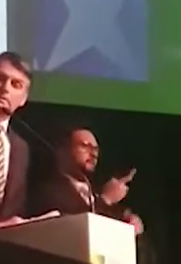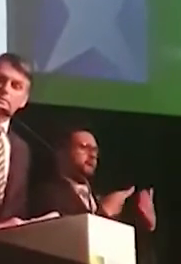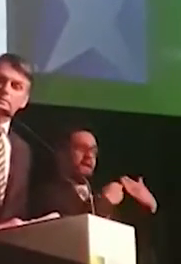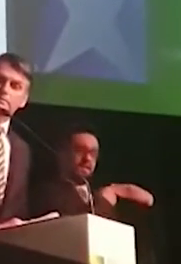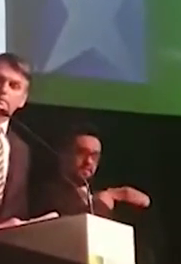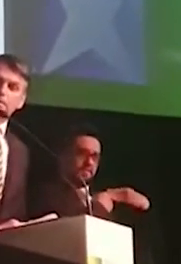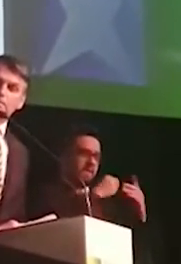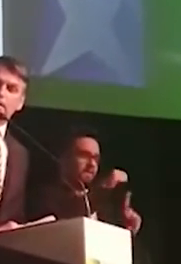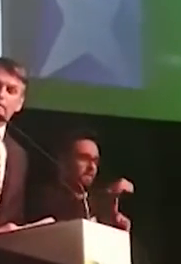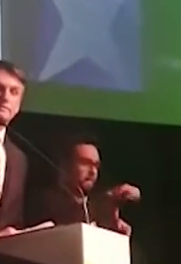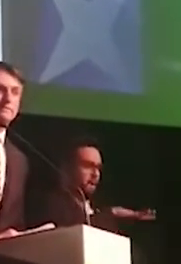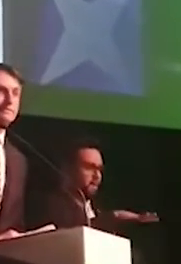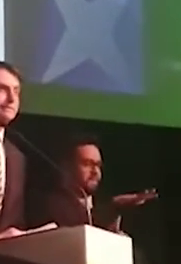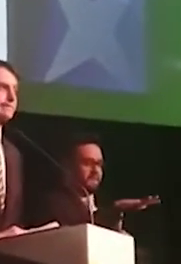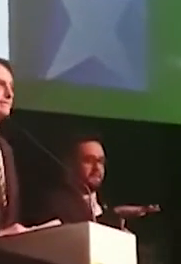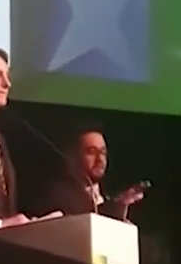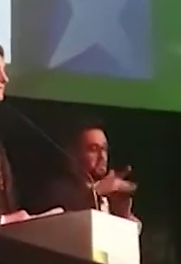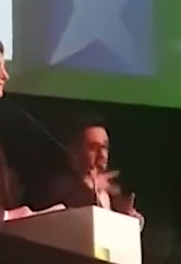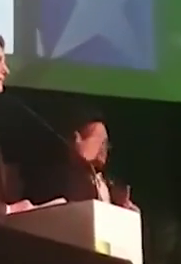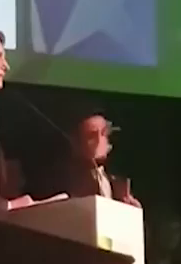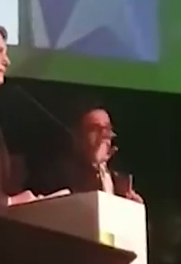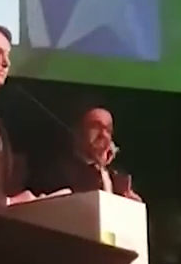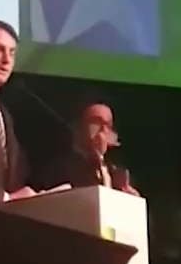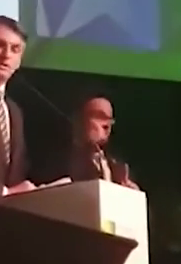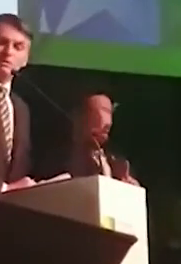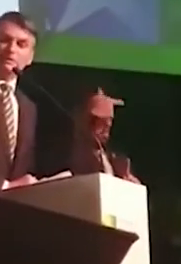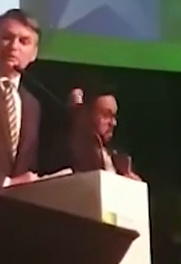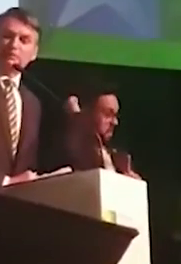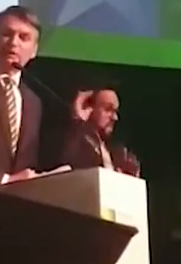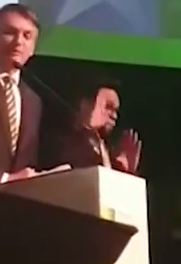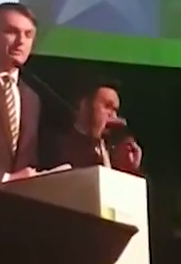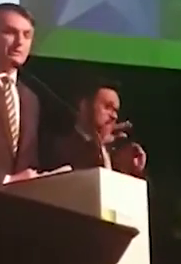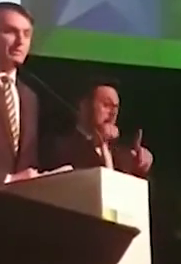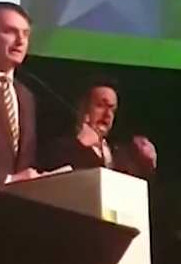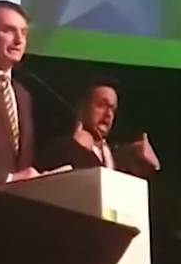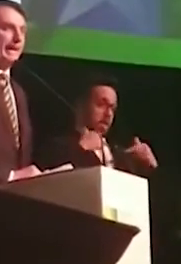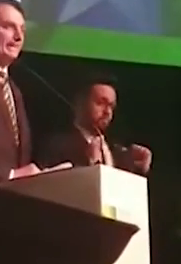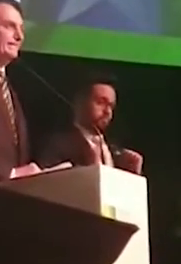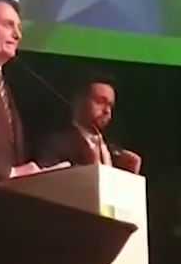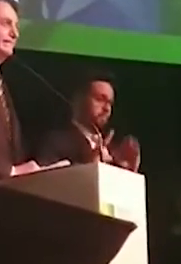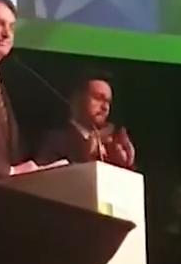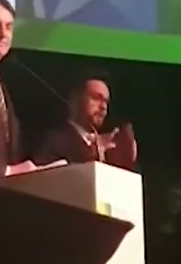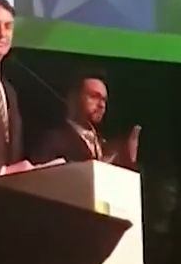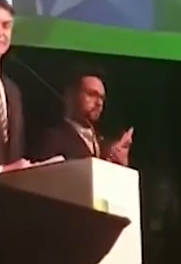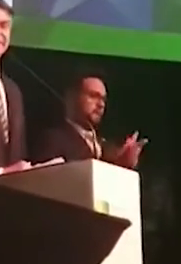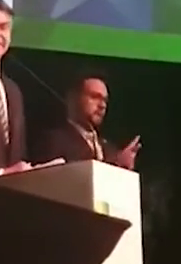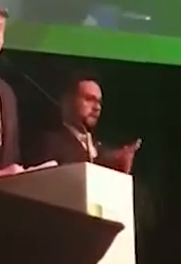Paulo Guedes interfere. Mas eu não interfiro em absolutamente nada.